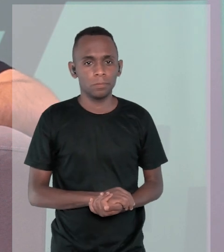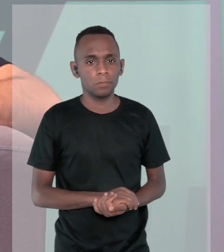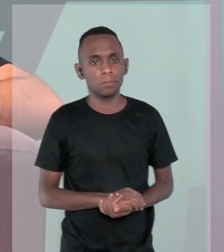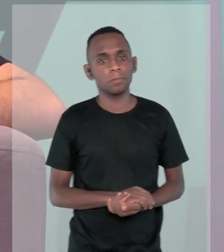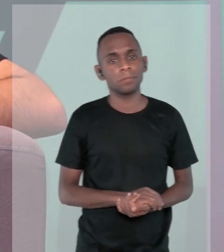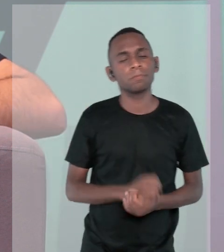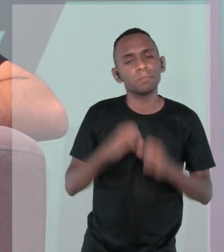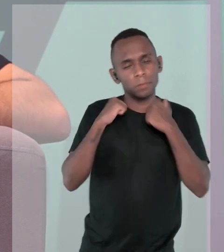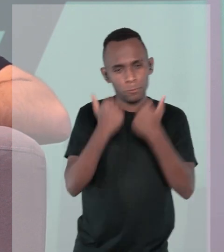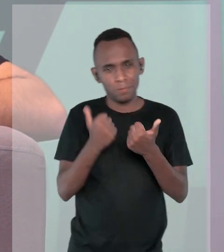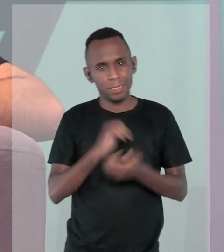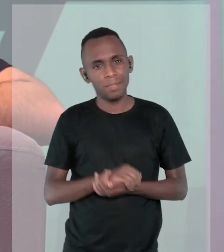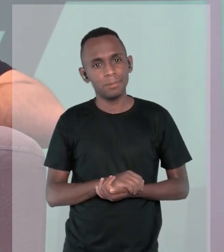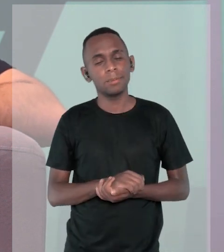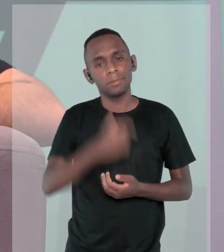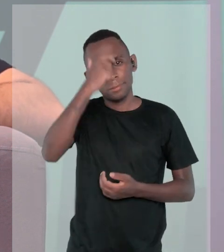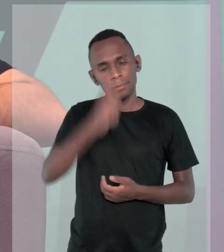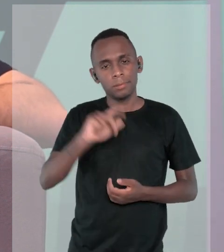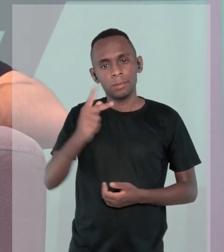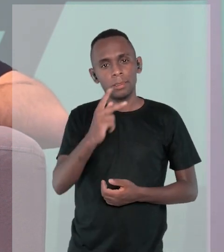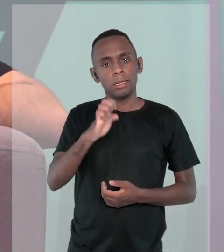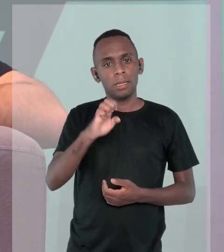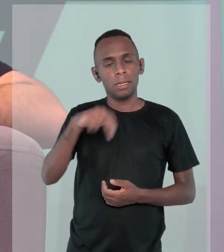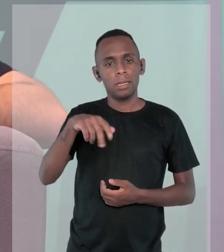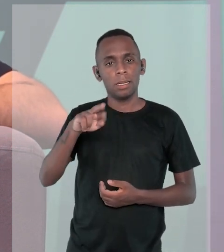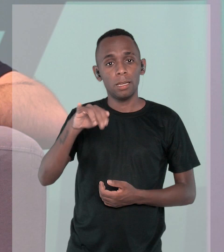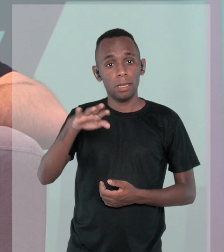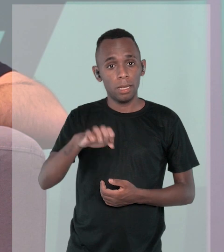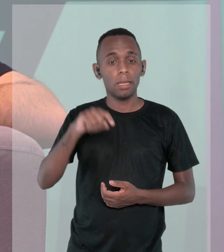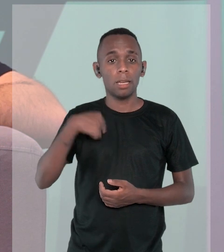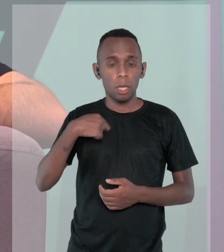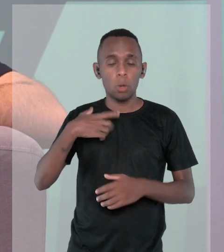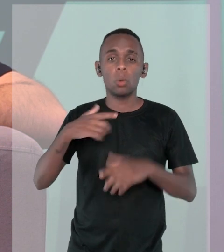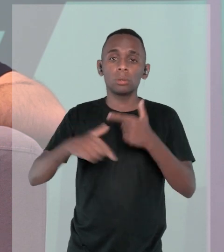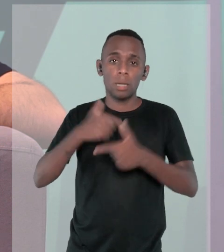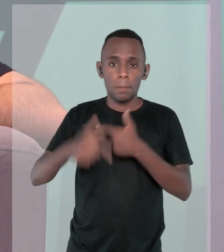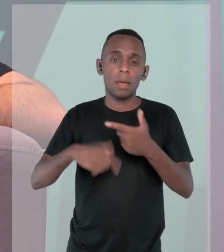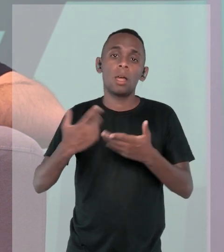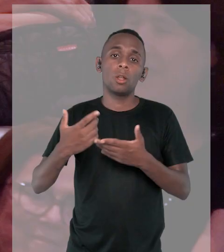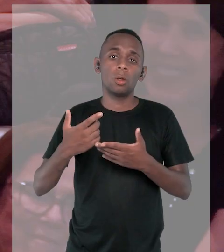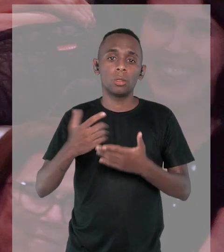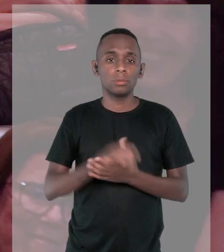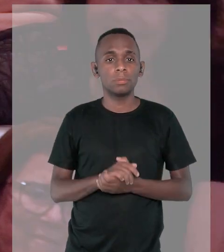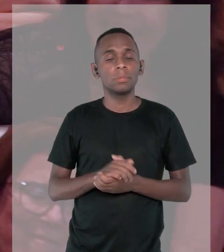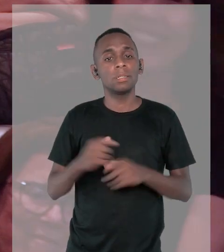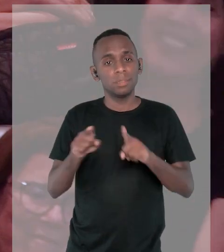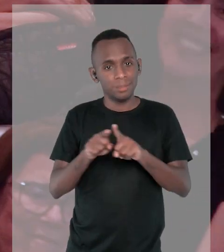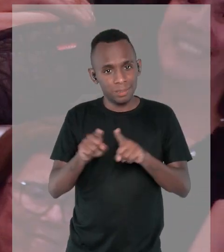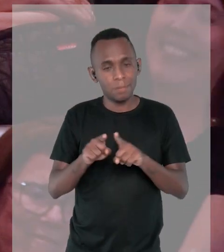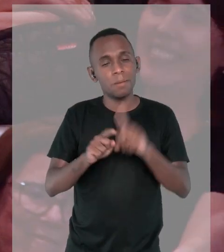Oi, Rafa, beleza? Henrique Oliveira, executivo de governança, risco e